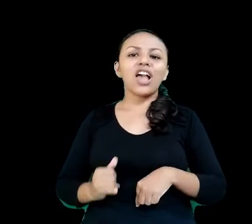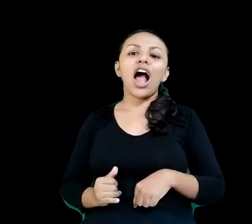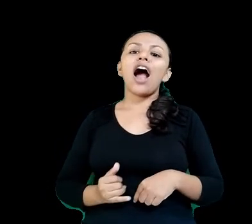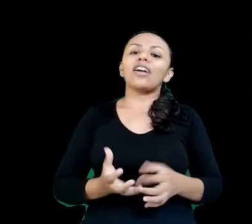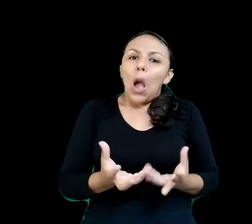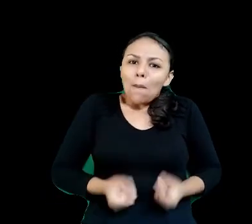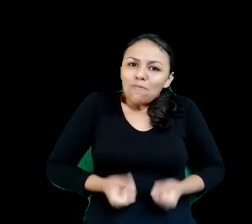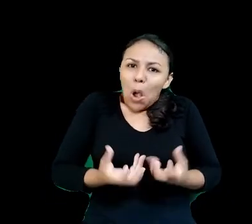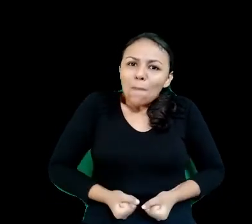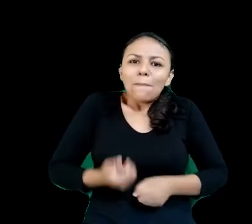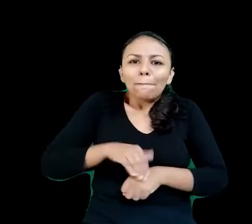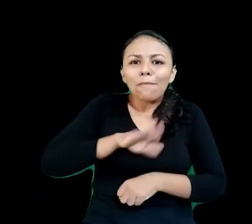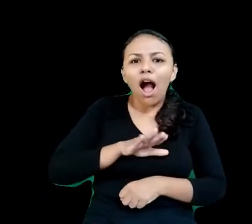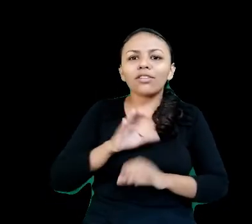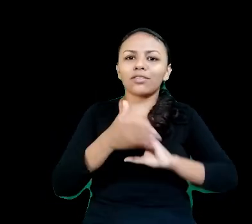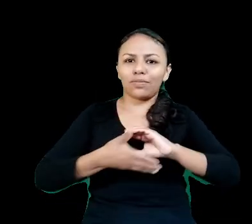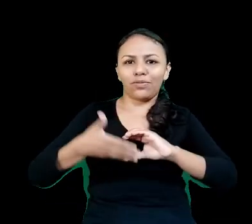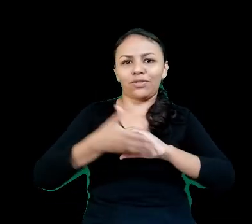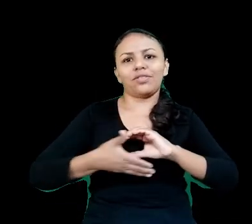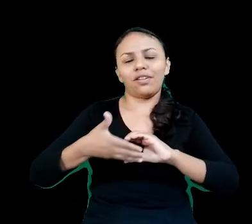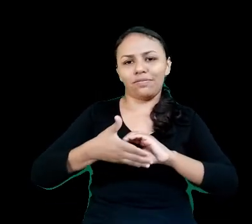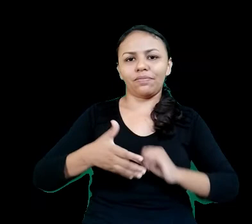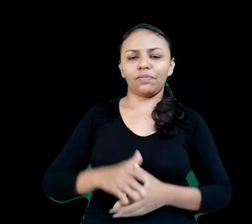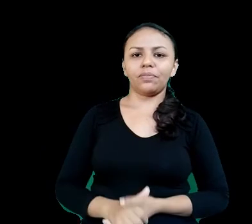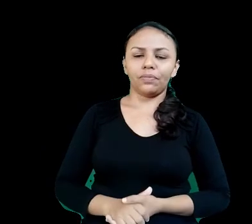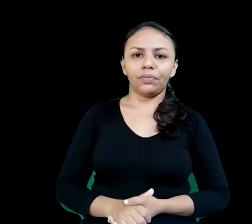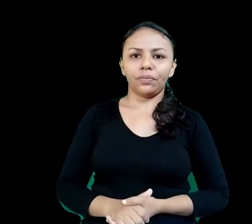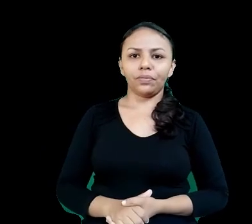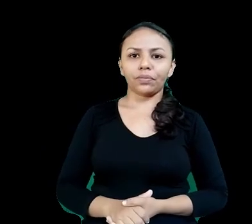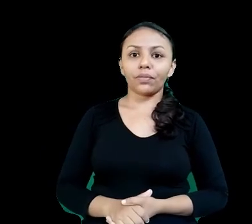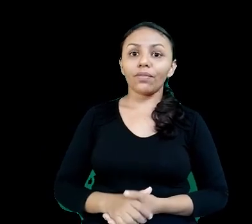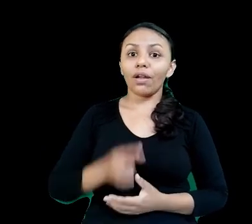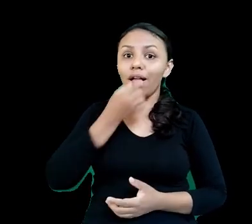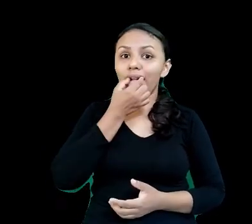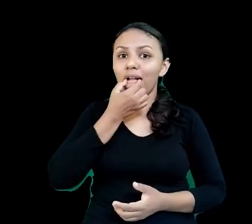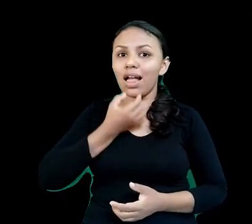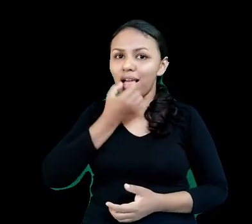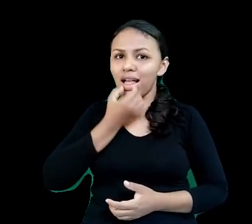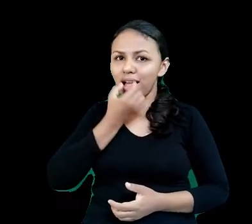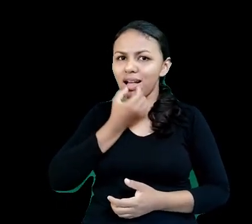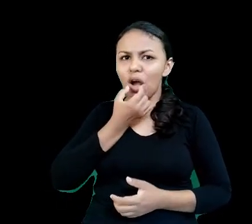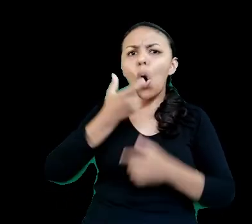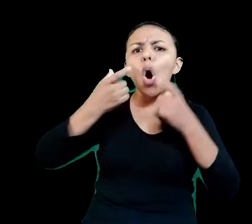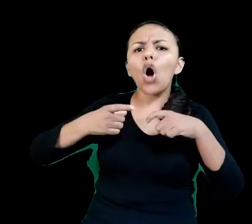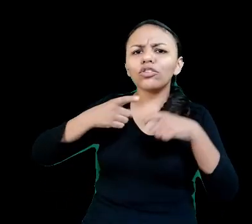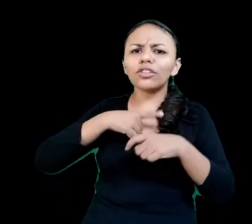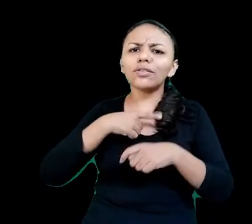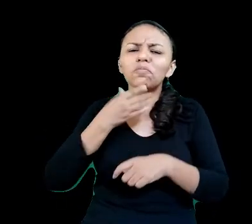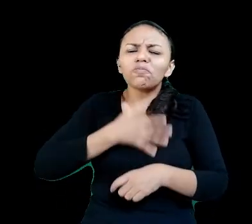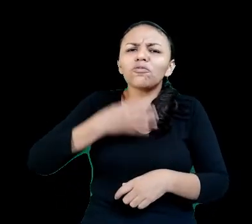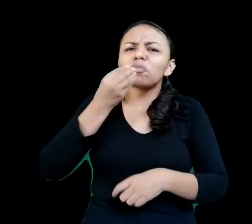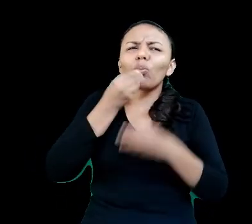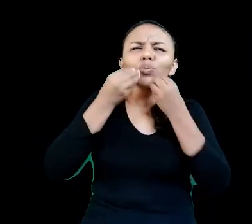a absorção de carboidratos. E aqui a gente destaca a região da língua, né, no qual nós temos o sabor